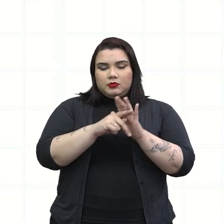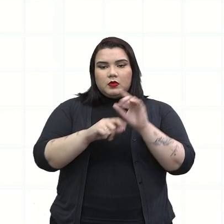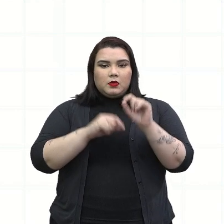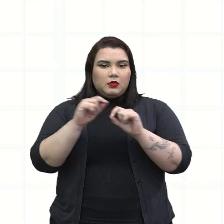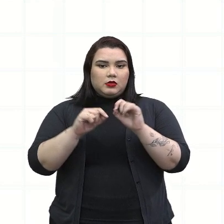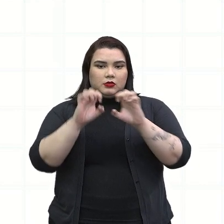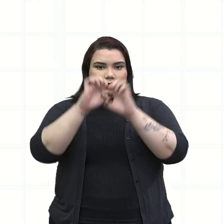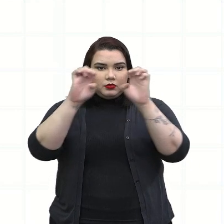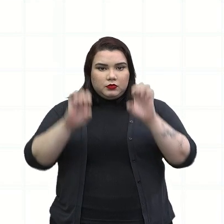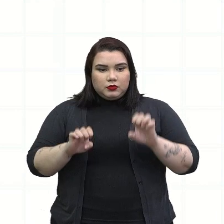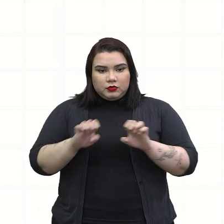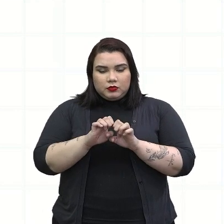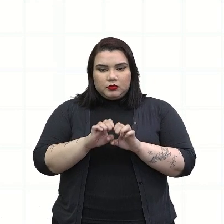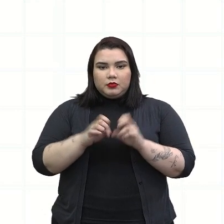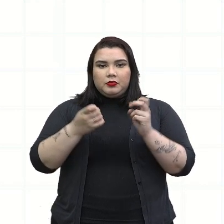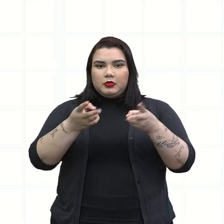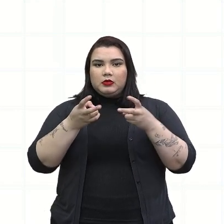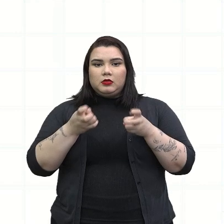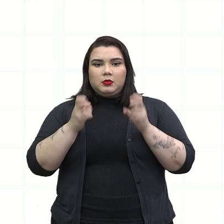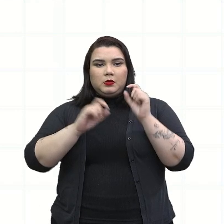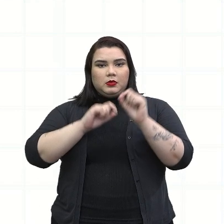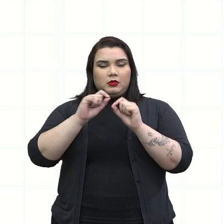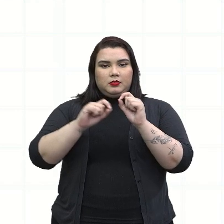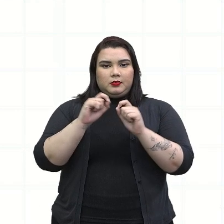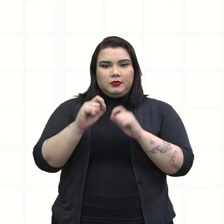pela estrutura, né, vocês